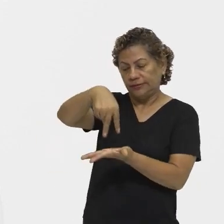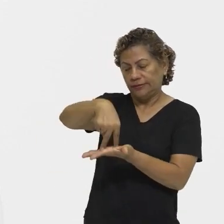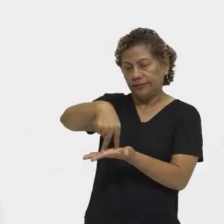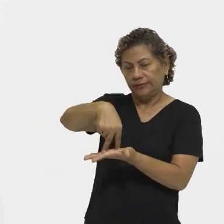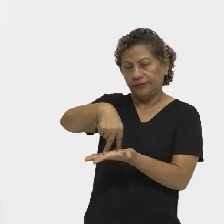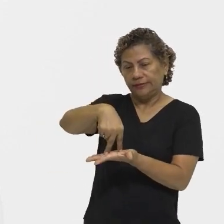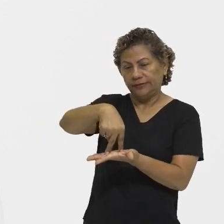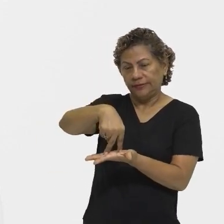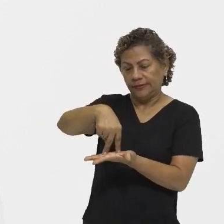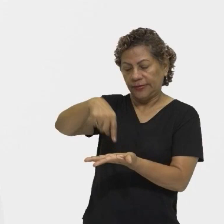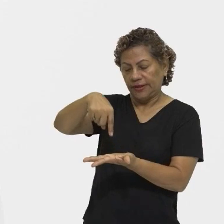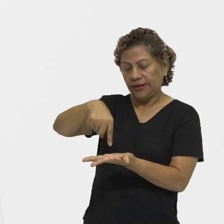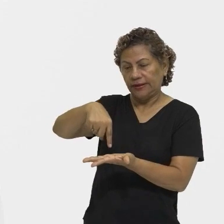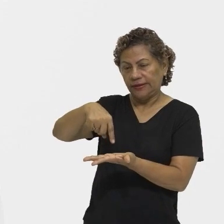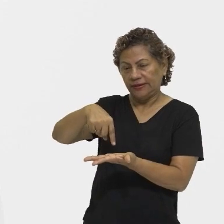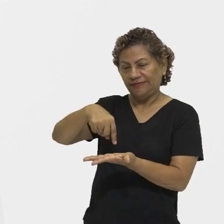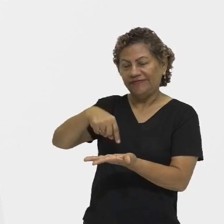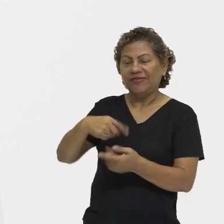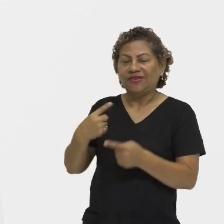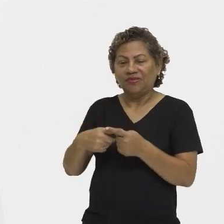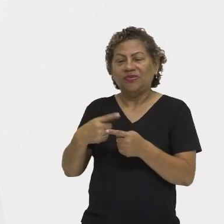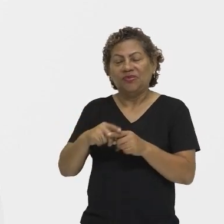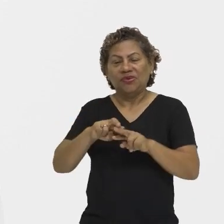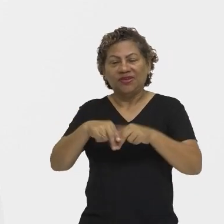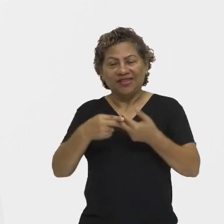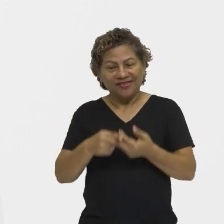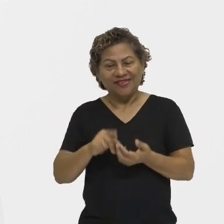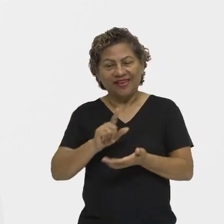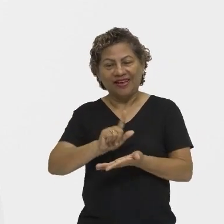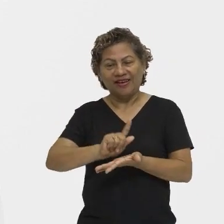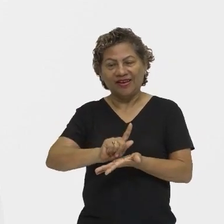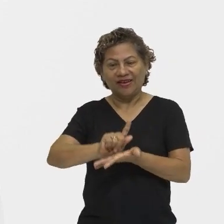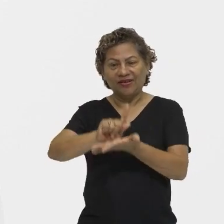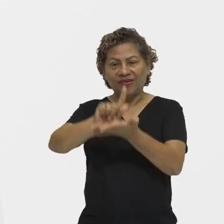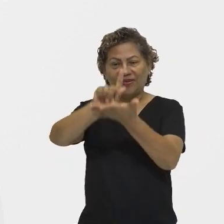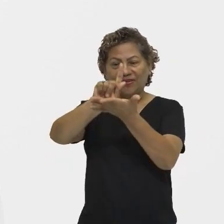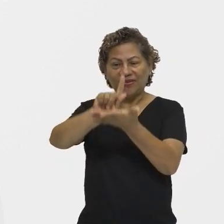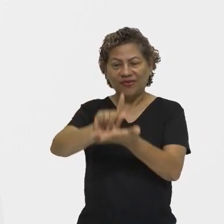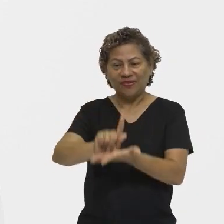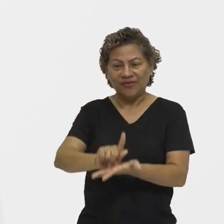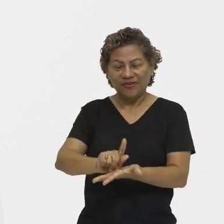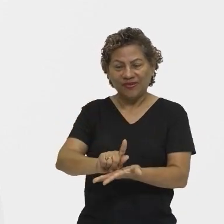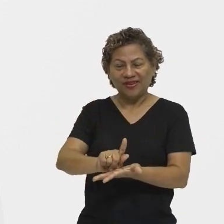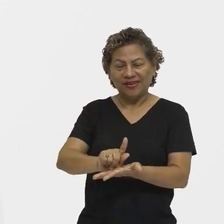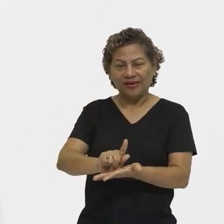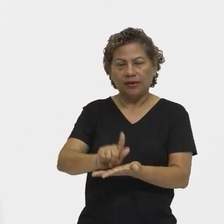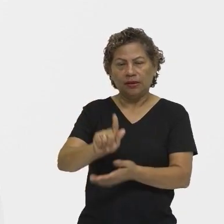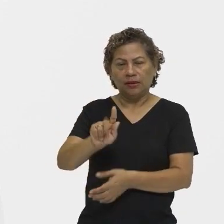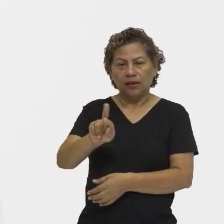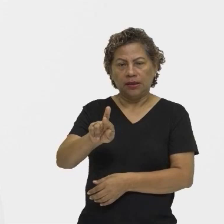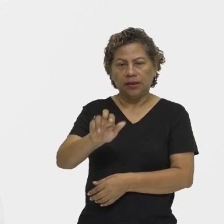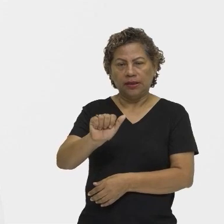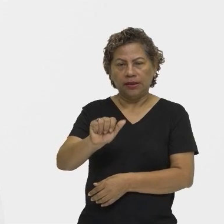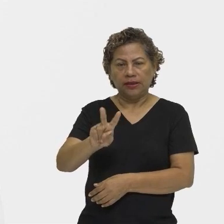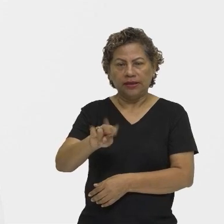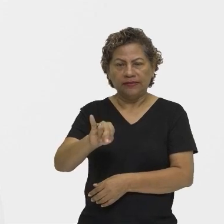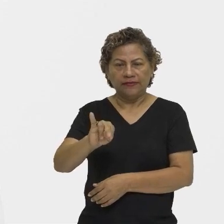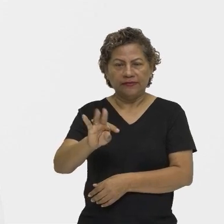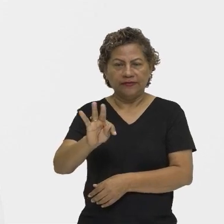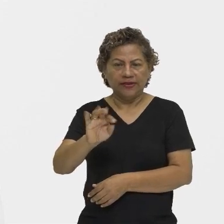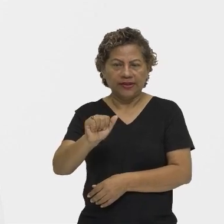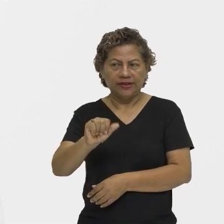É denominada, então, energia potencial gravitacional. Essa posição que ele ocupa em relação à superfície da Terra, pessoal,